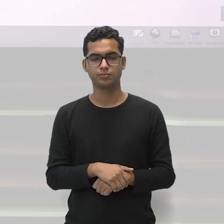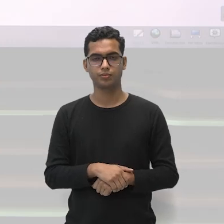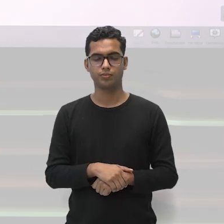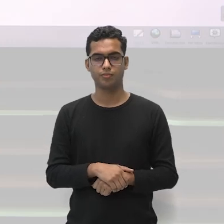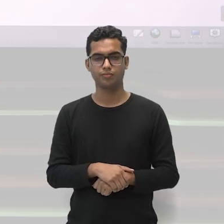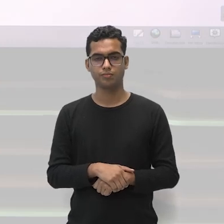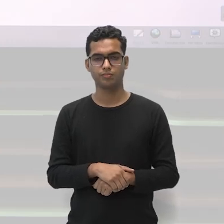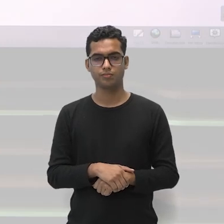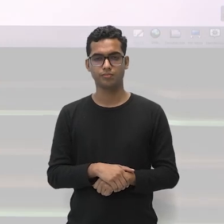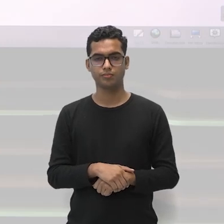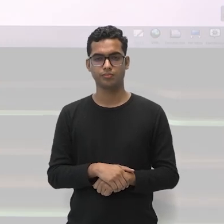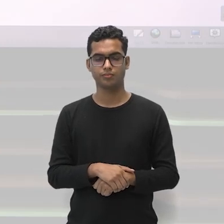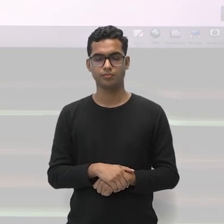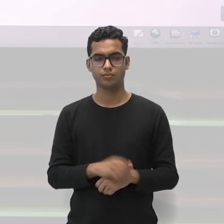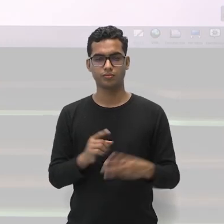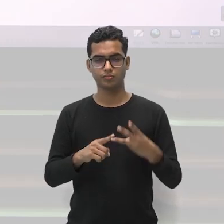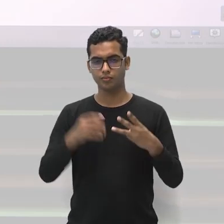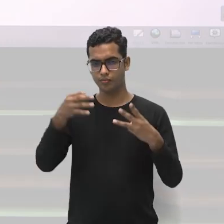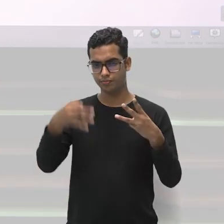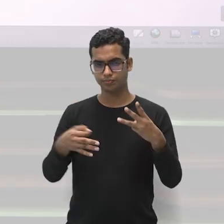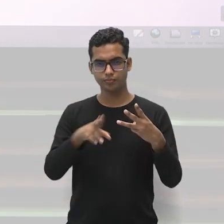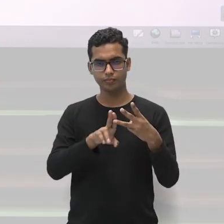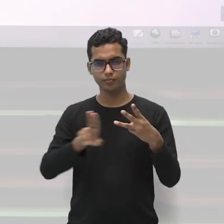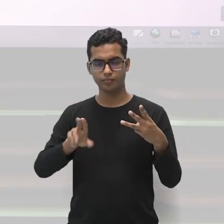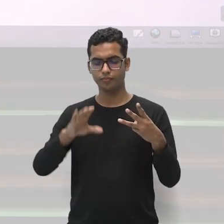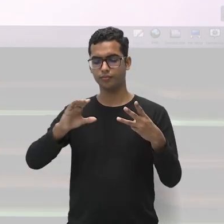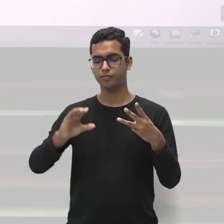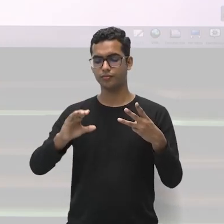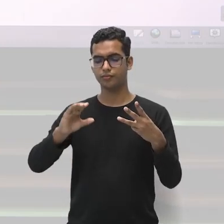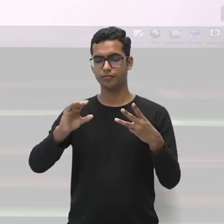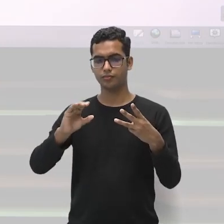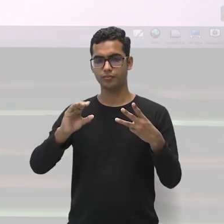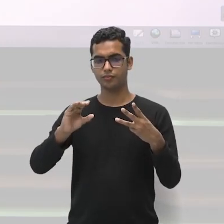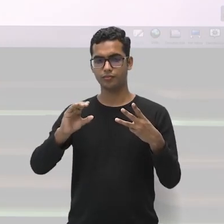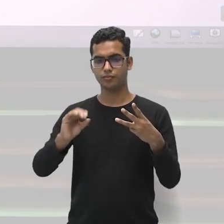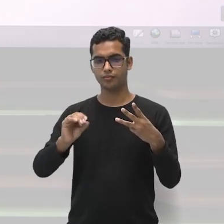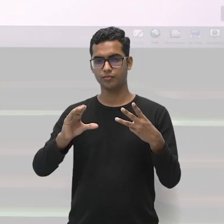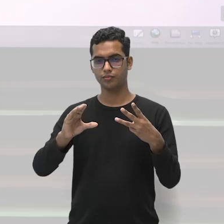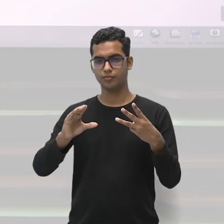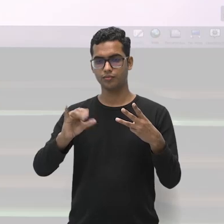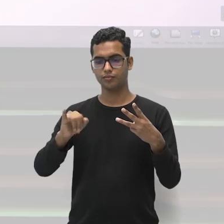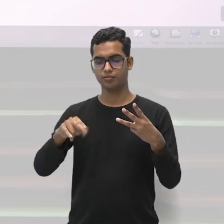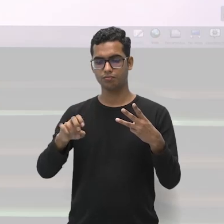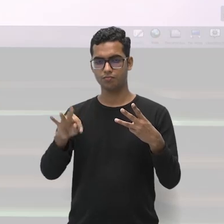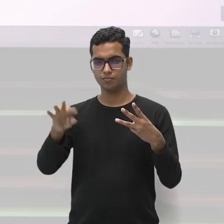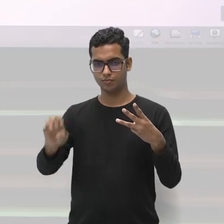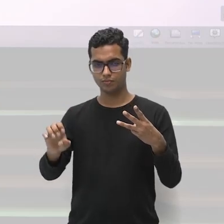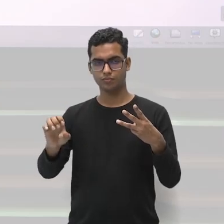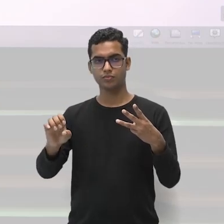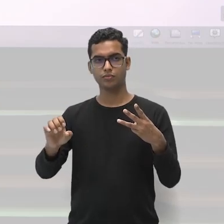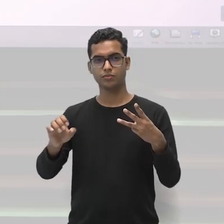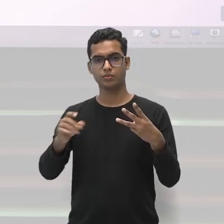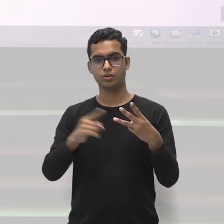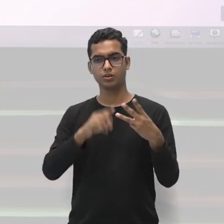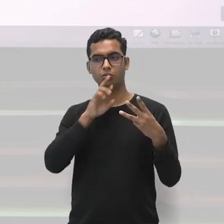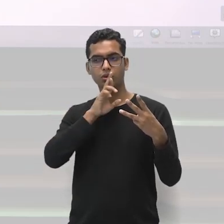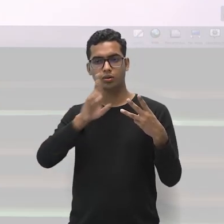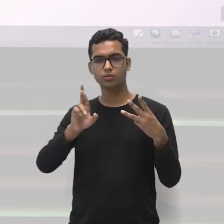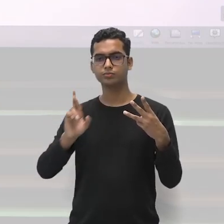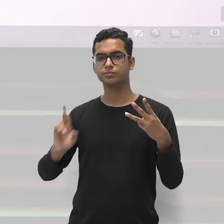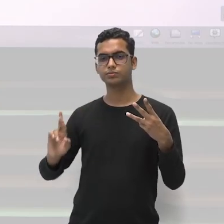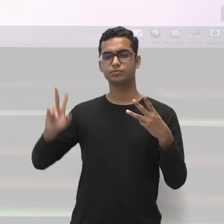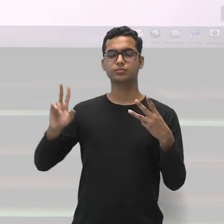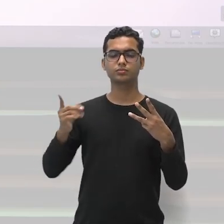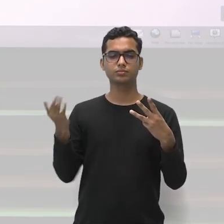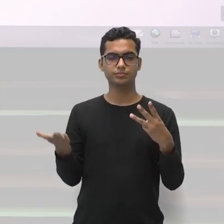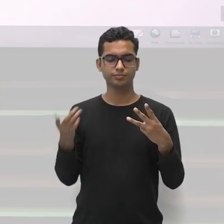o resultado dessa operação for exata, o resultado é chamado de quociente. Não sendo exato, ainda vamos ter mais um elemento que compõe essa